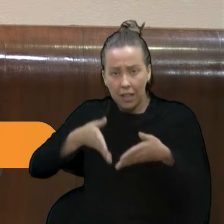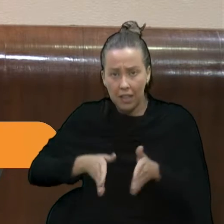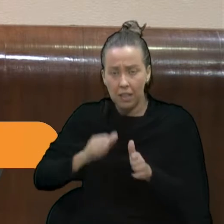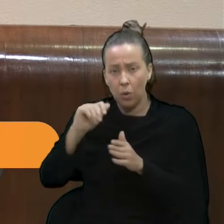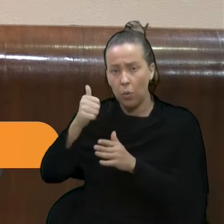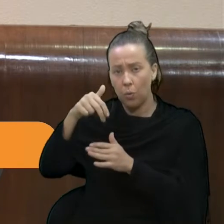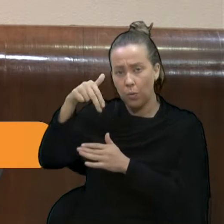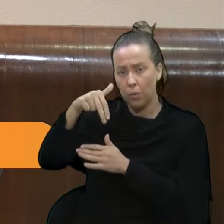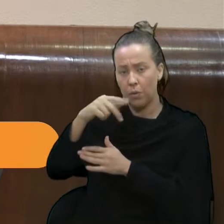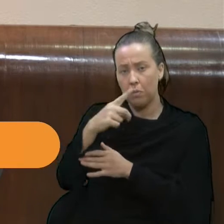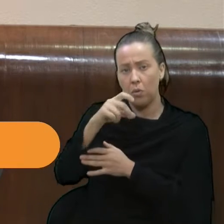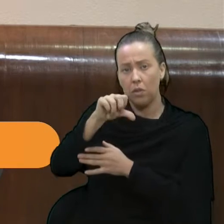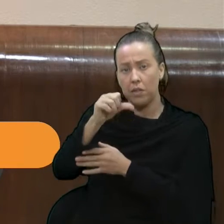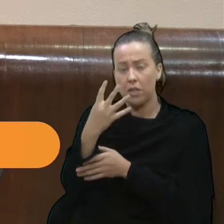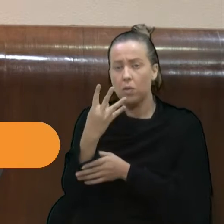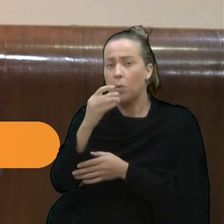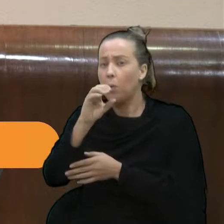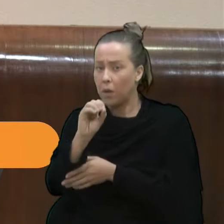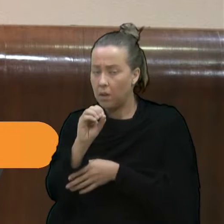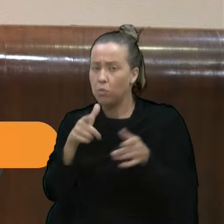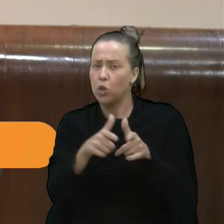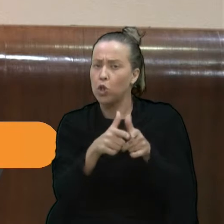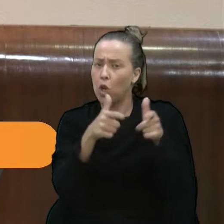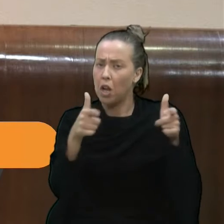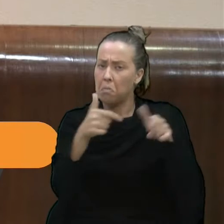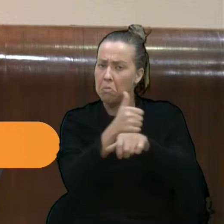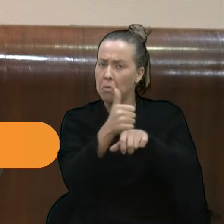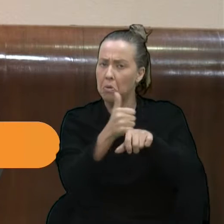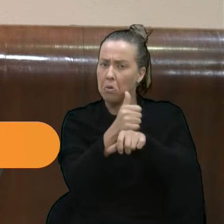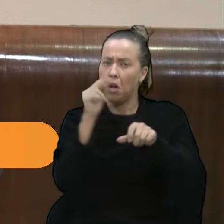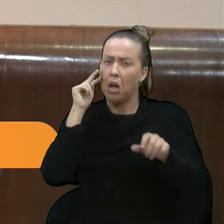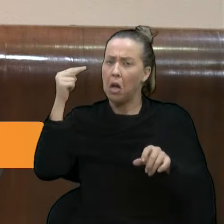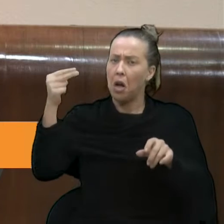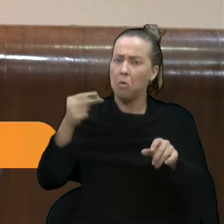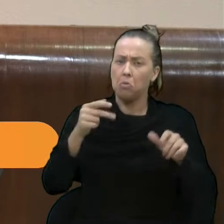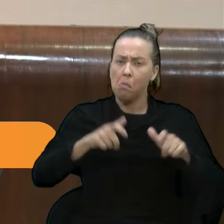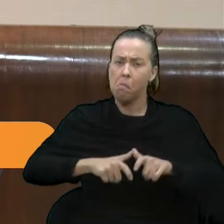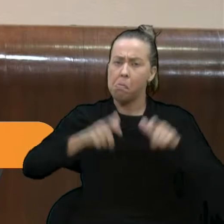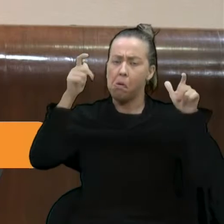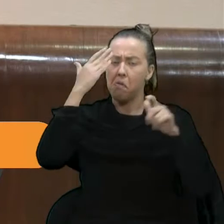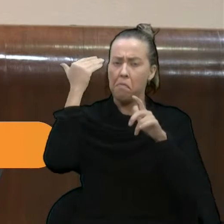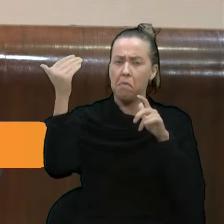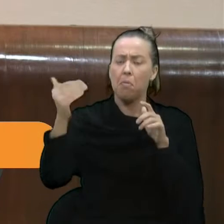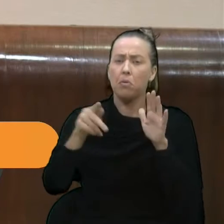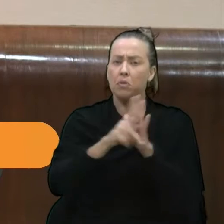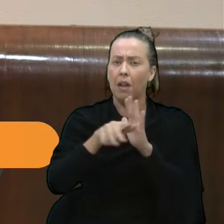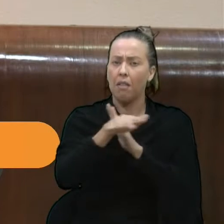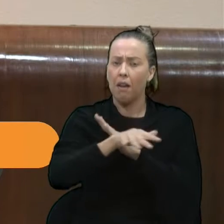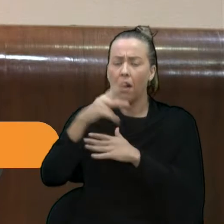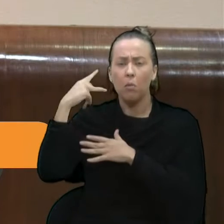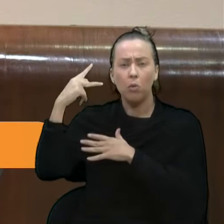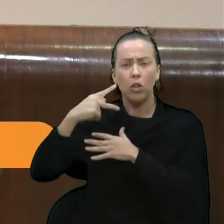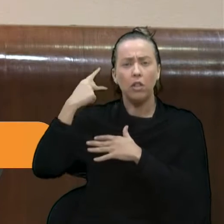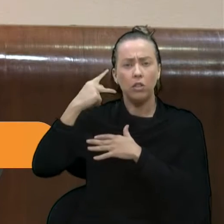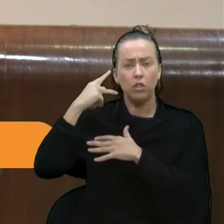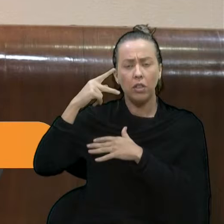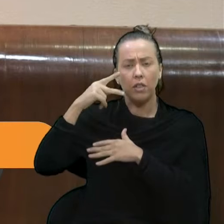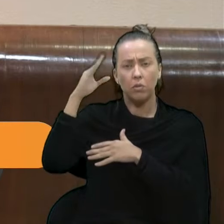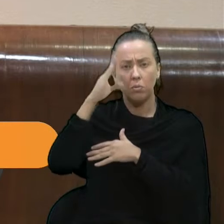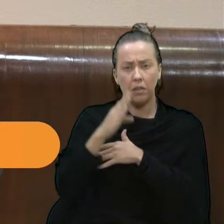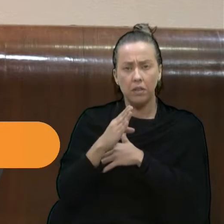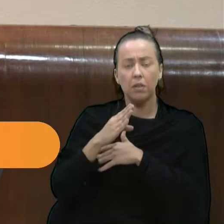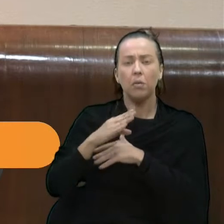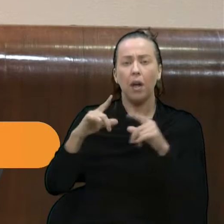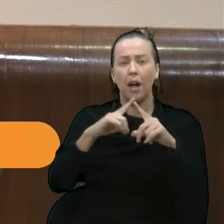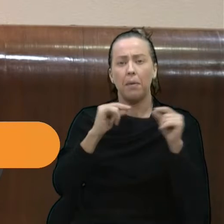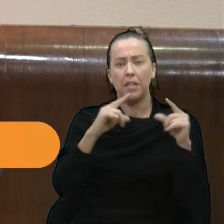de 1940, jornalista reconhecido pela ampla cobertura aos acontecimentos políticos do país na capital